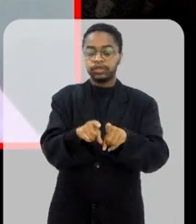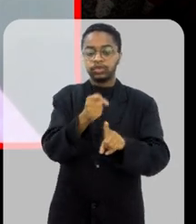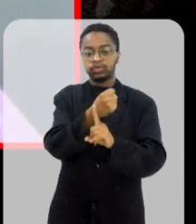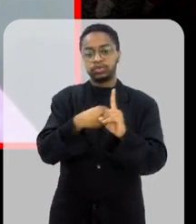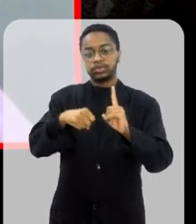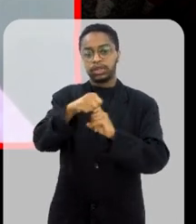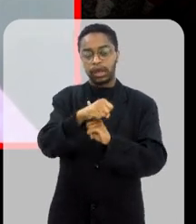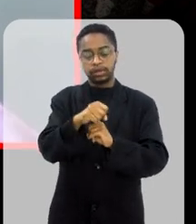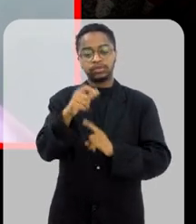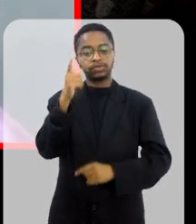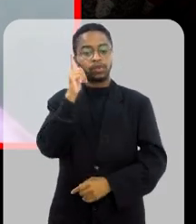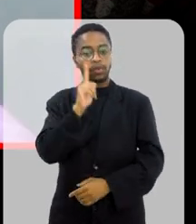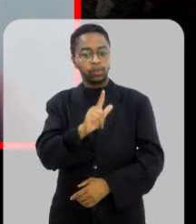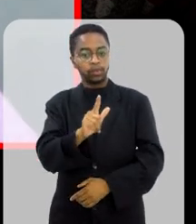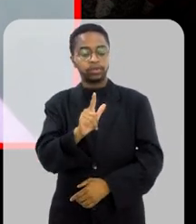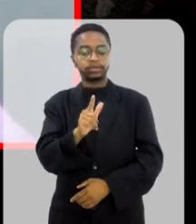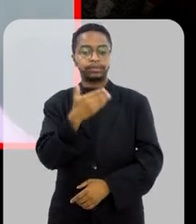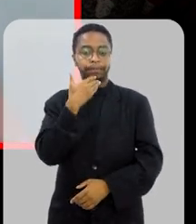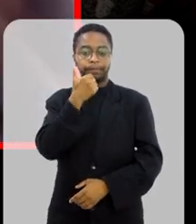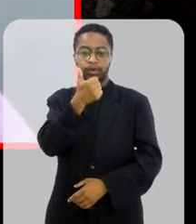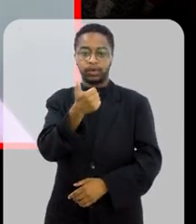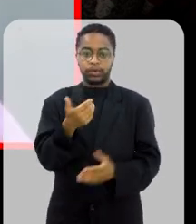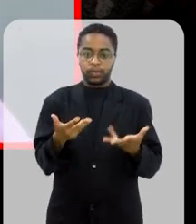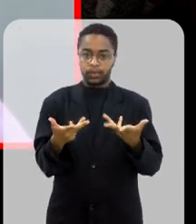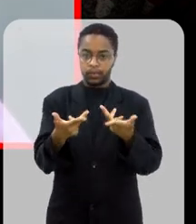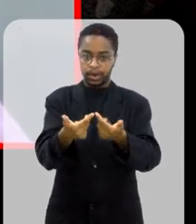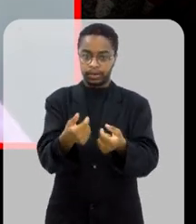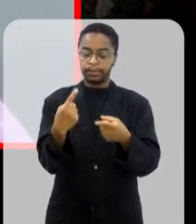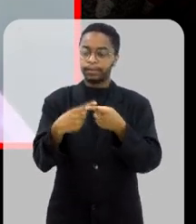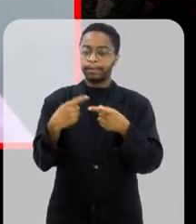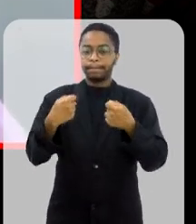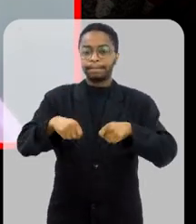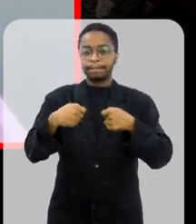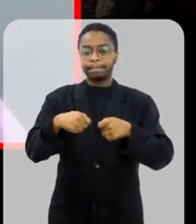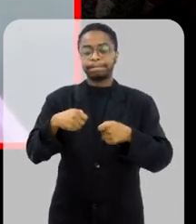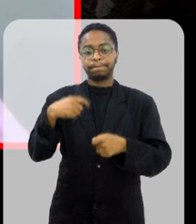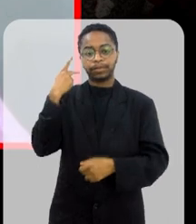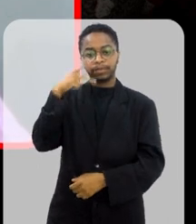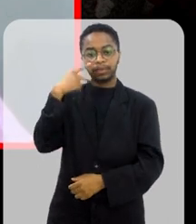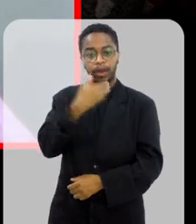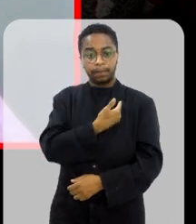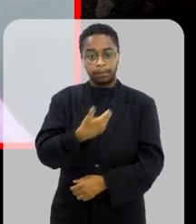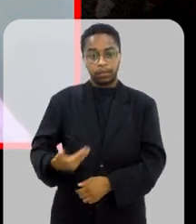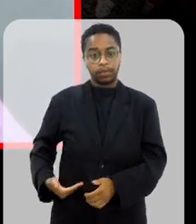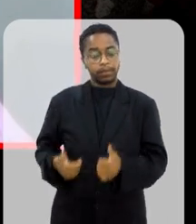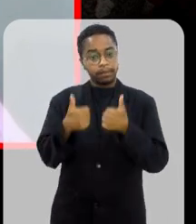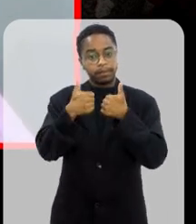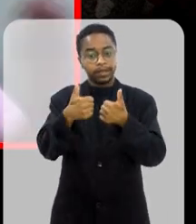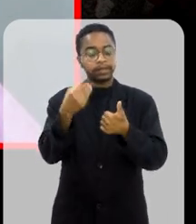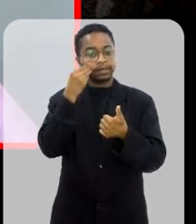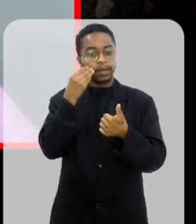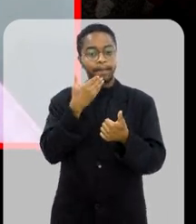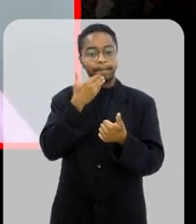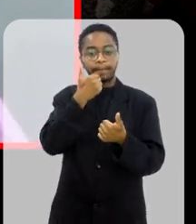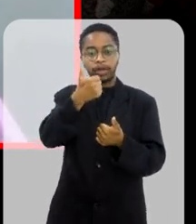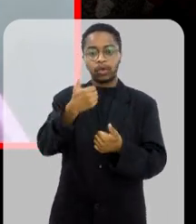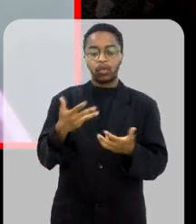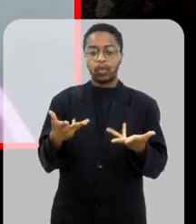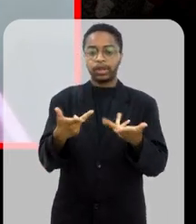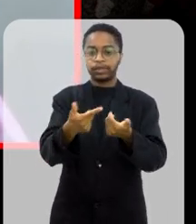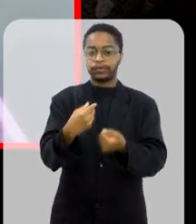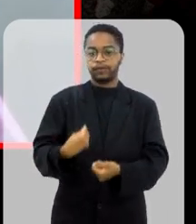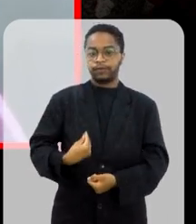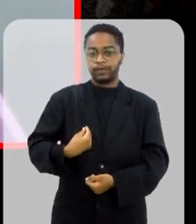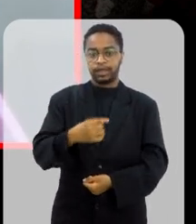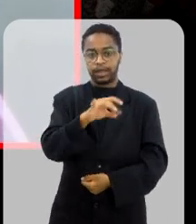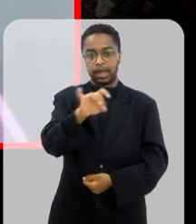sociedade civil, vai conseguir melhorar essa qualidade. Nós temos que ter políticas públicas eficazes para melhorar